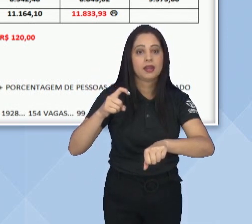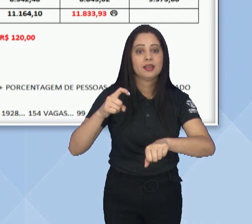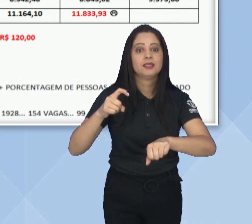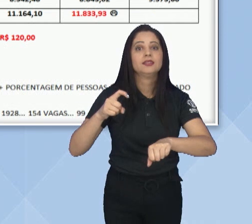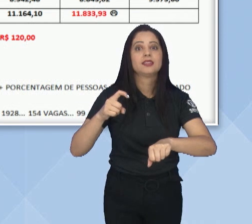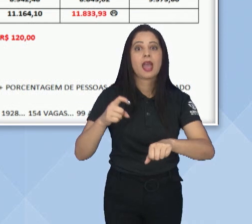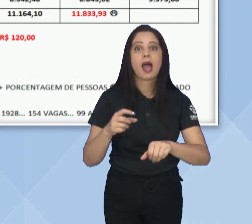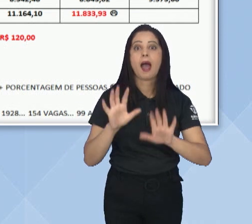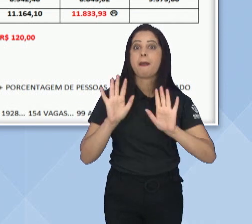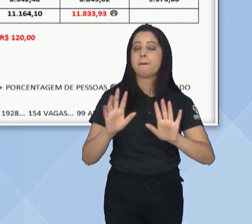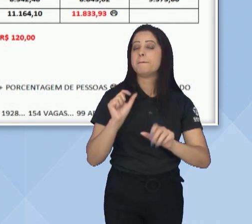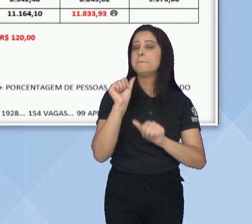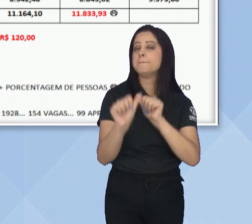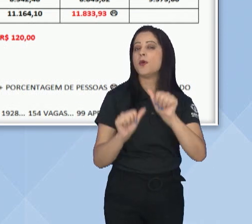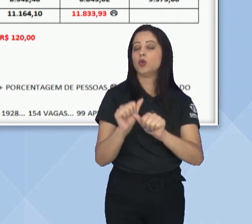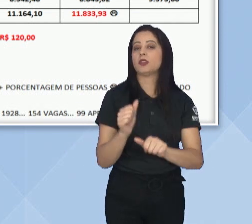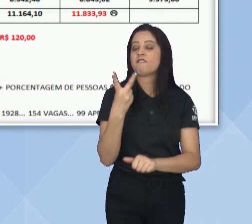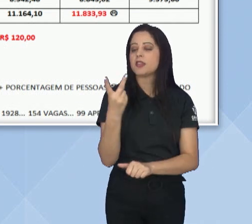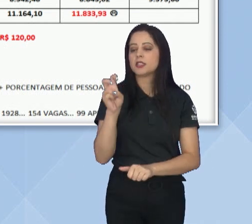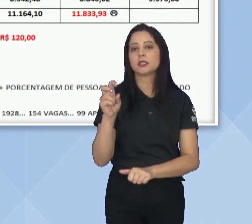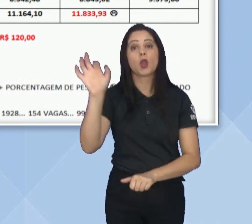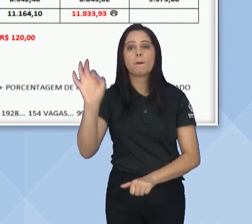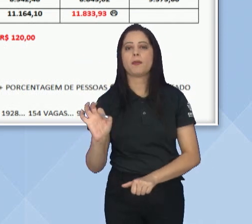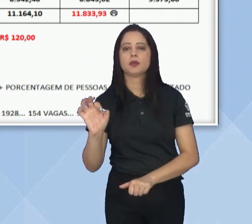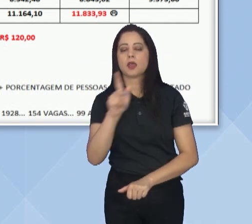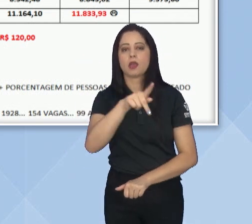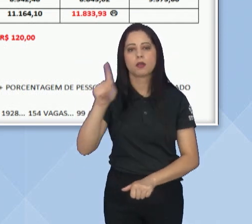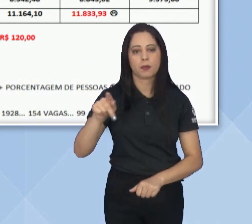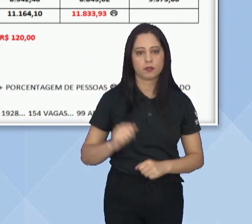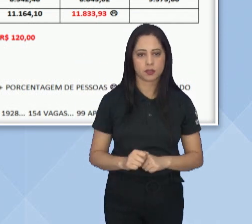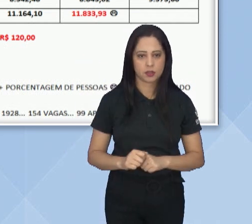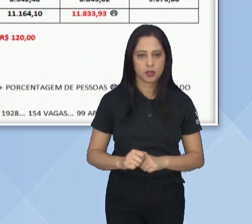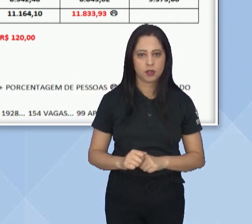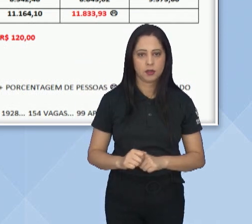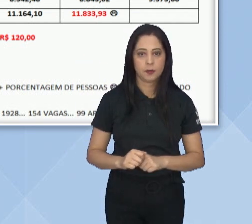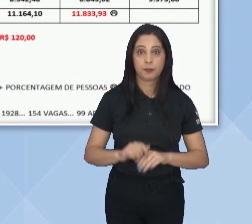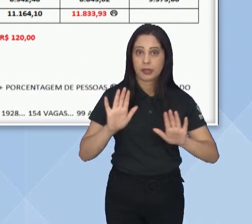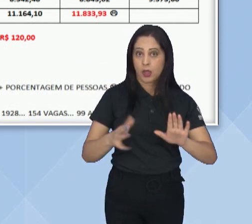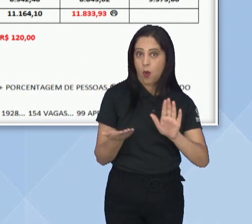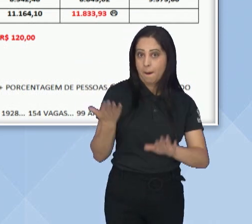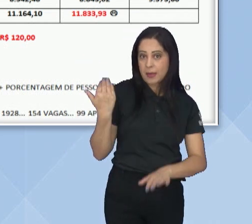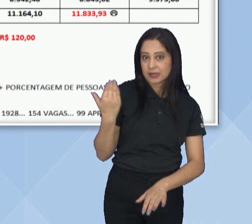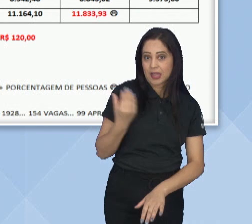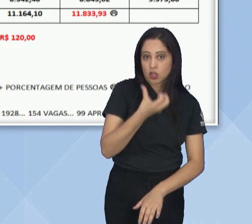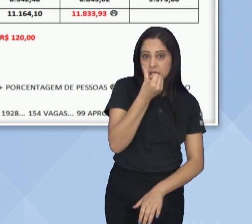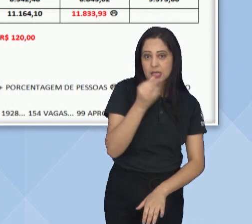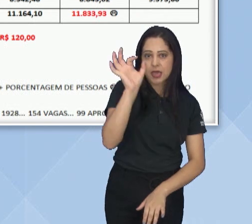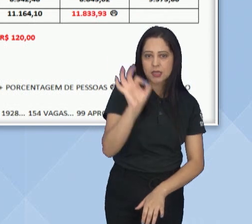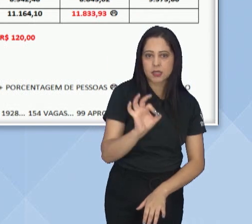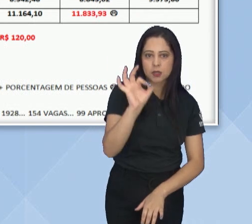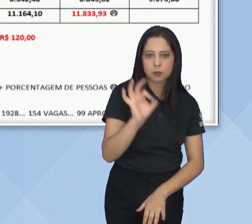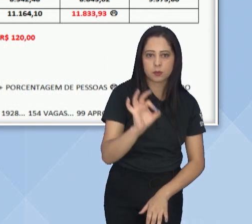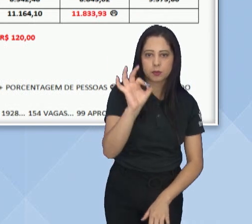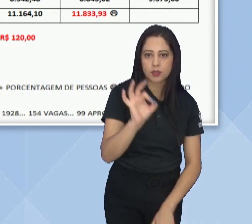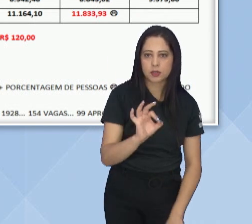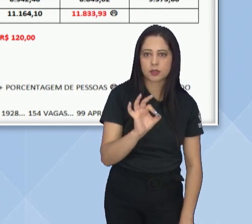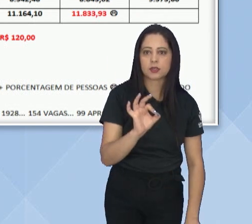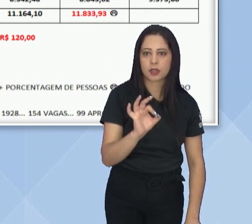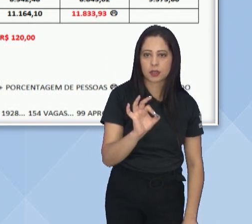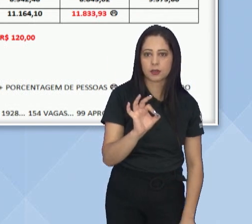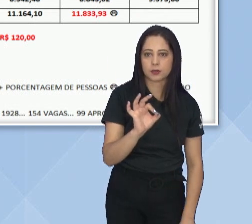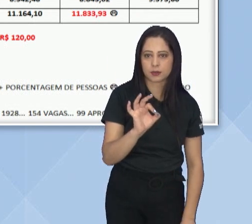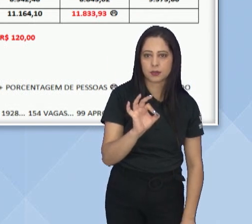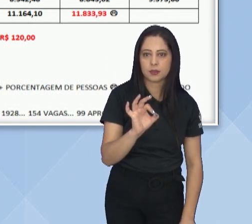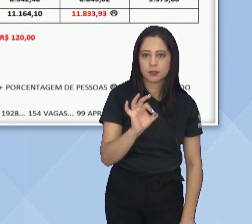porcentagem de 25% dos professores, e aí era 6% lá em cima, a referência de grau